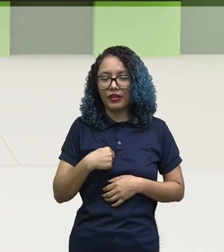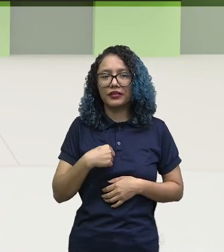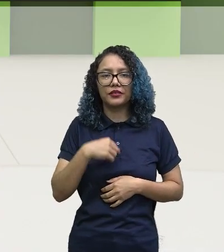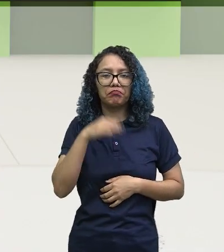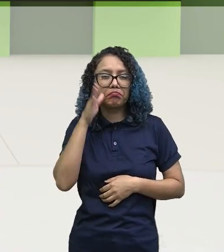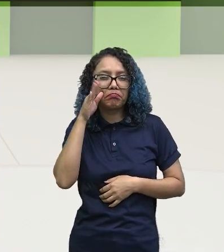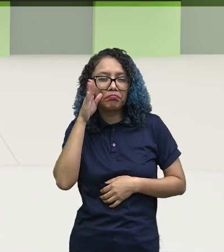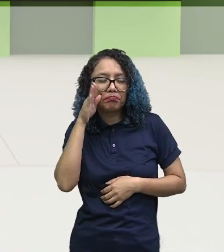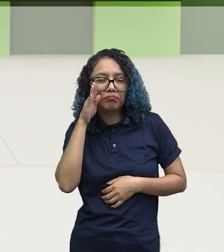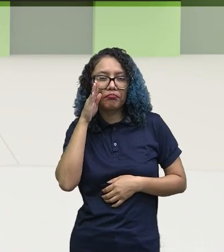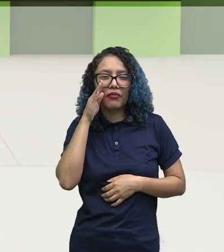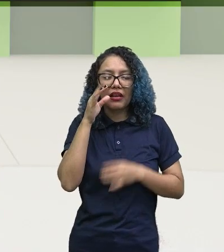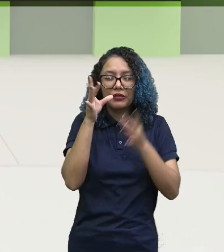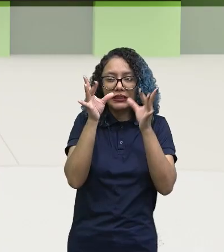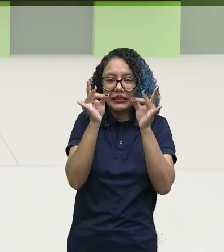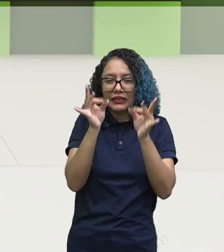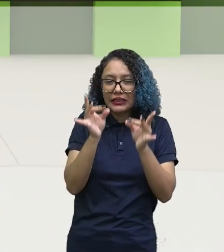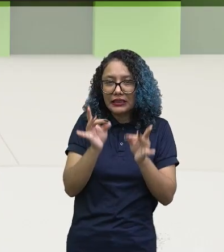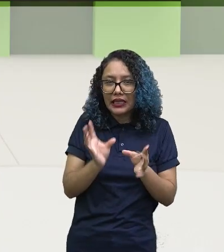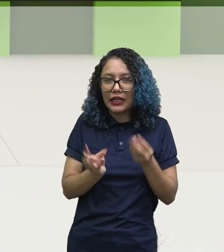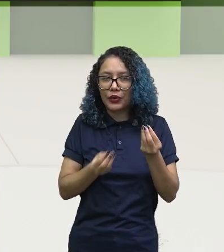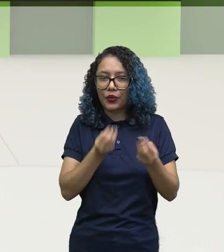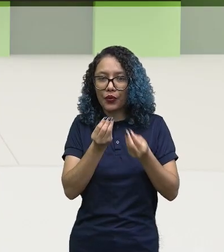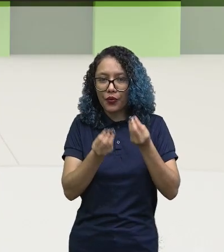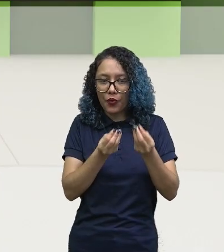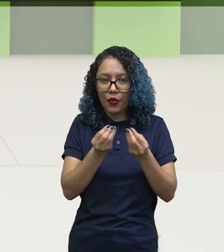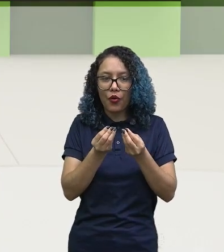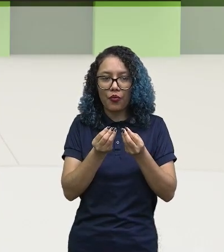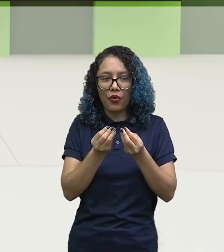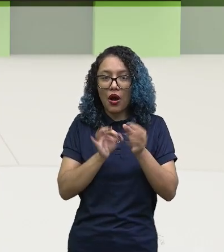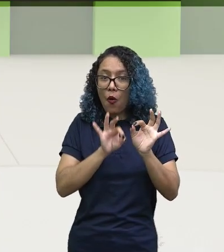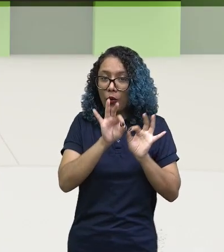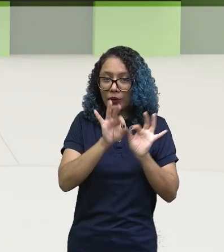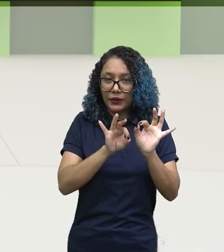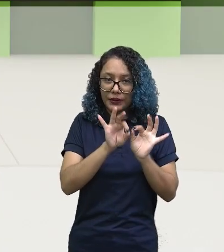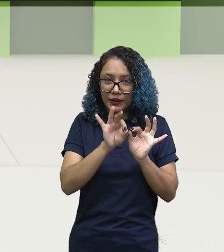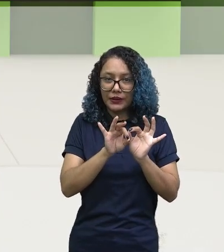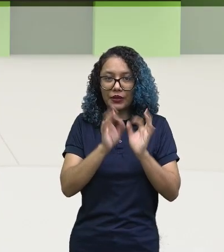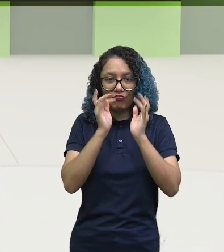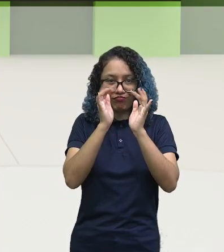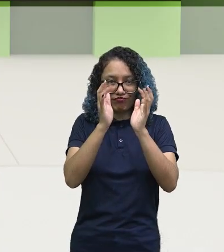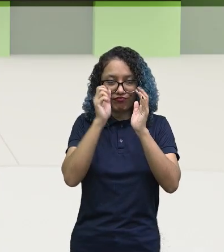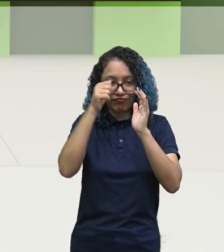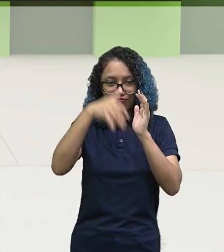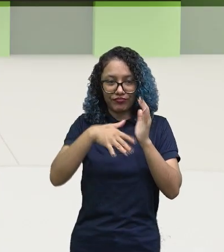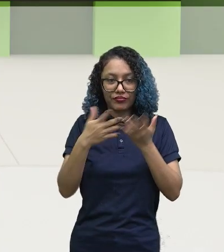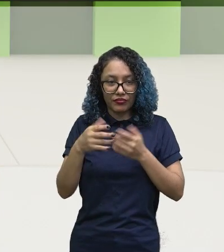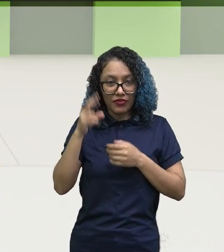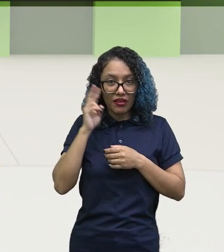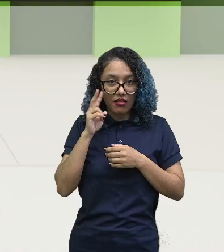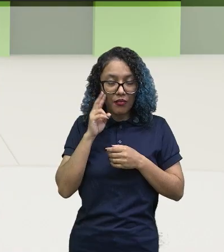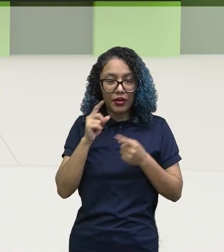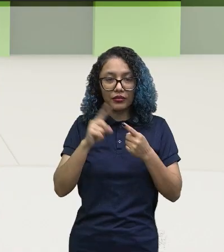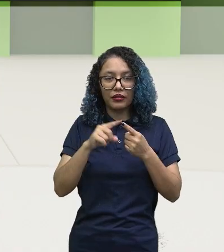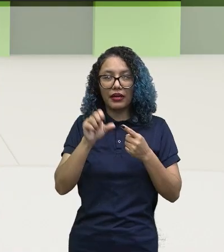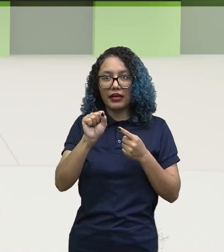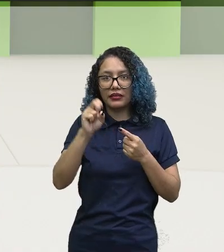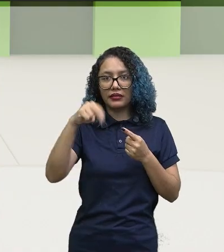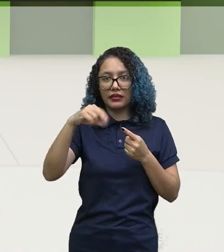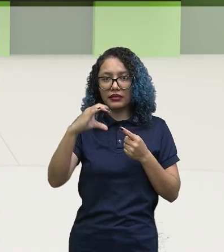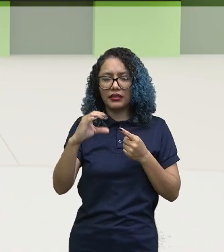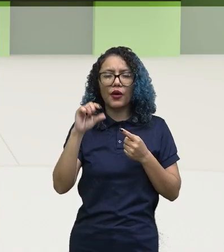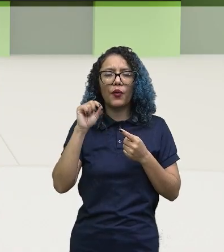através dessa animação, como é que está presente ali o sistema no nosso corpo, né? Então, lembrando, sistema nervoso central, né,